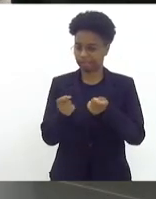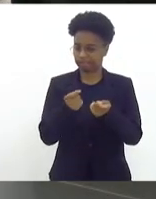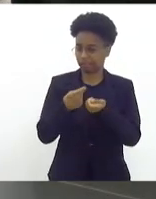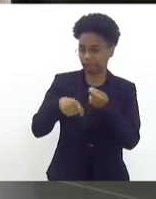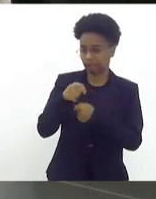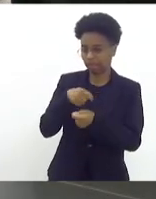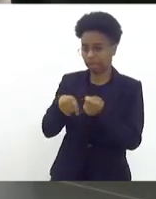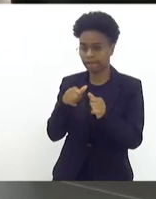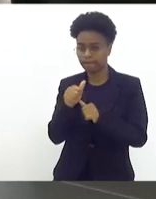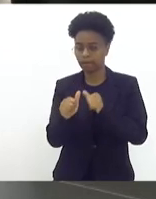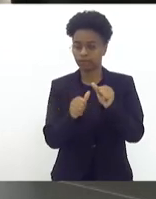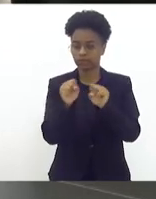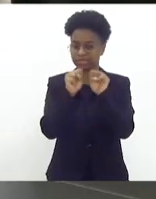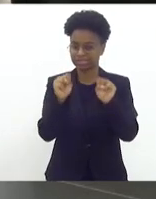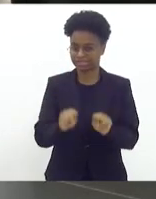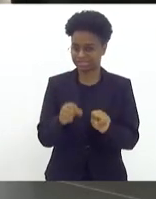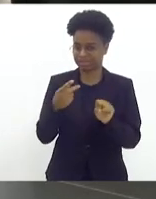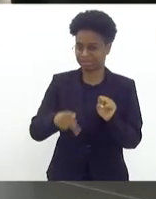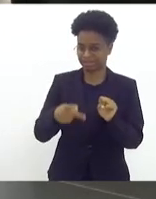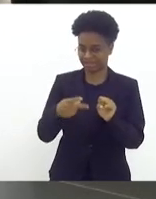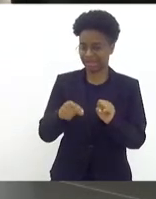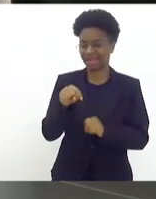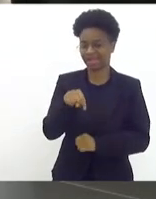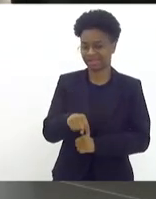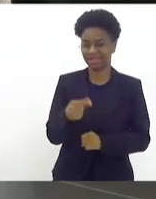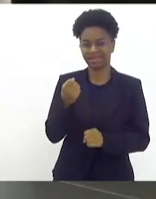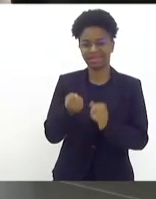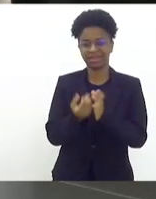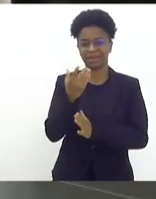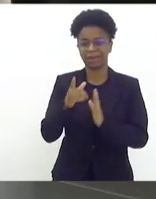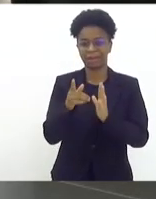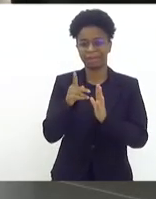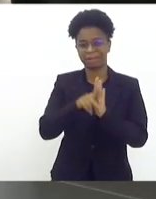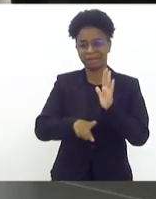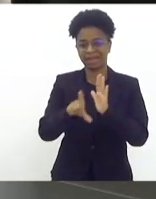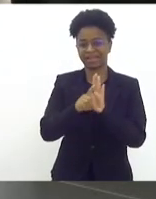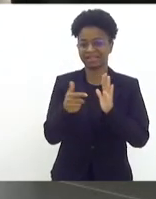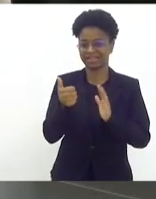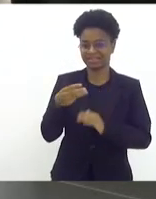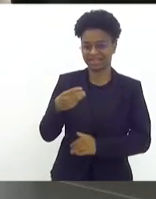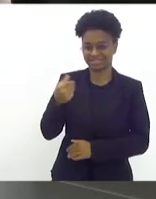manipulou o sistema da casa para fazer o PL 1313 de autoria dela.